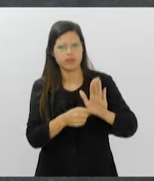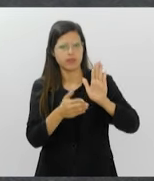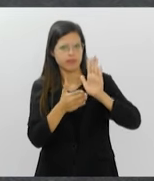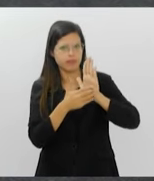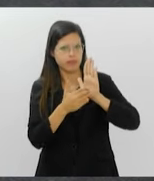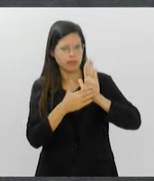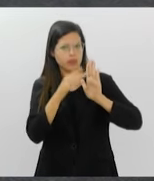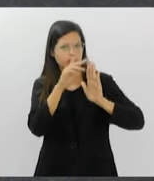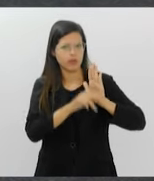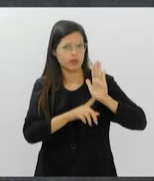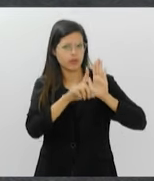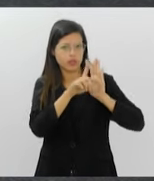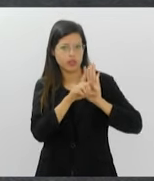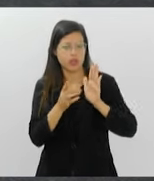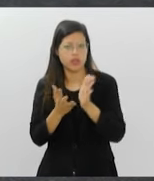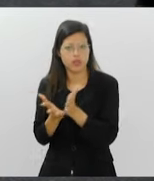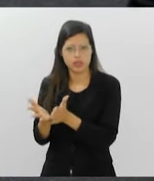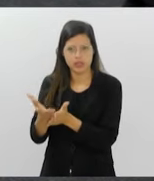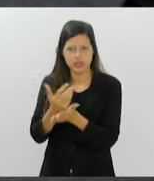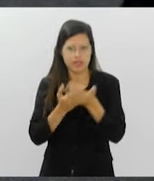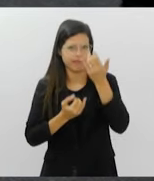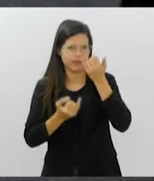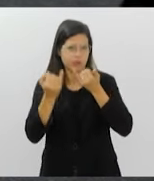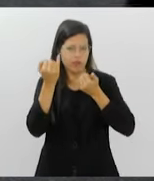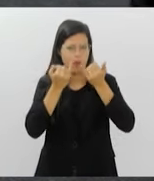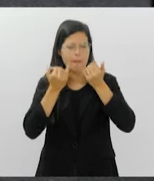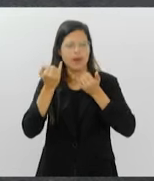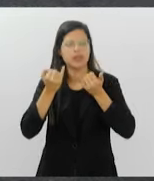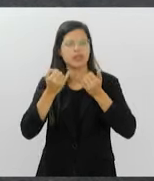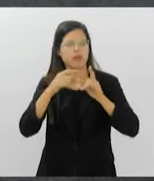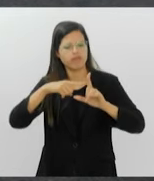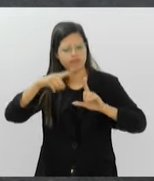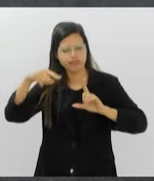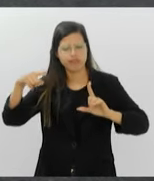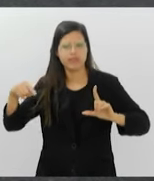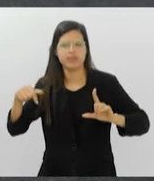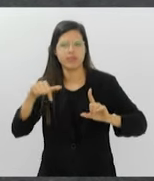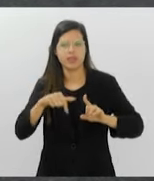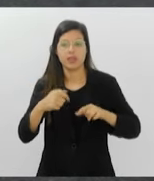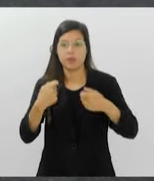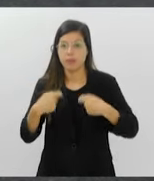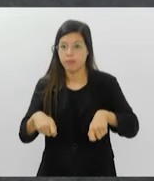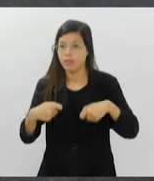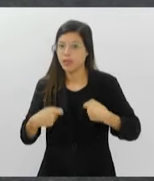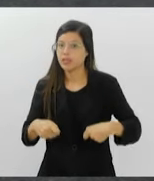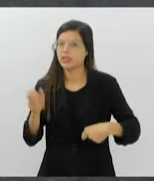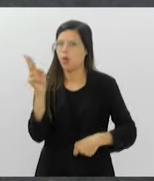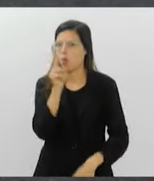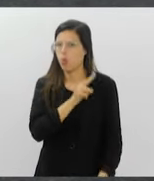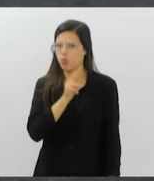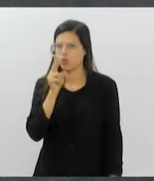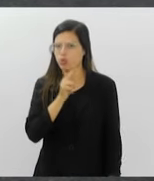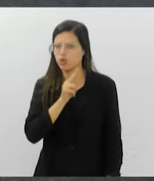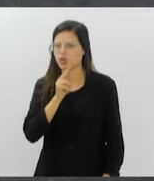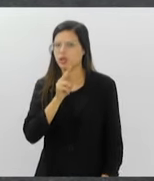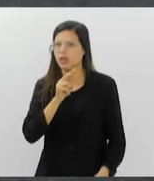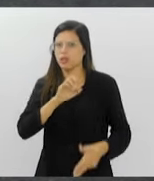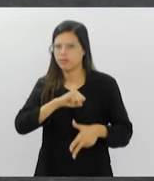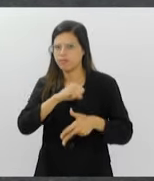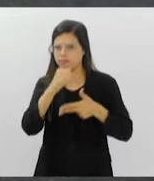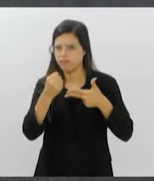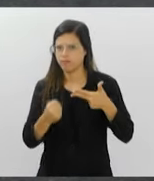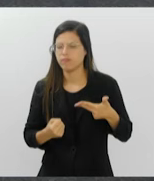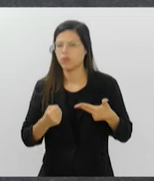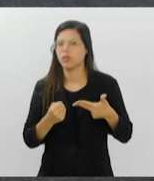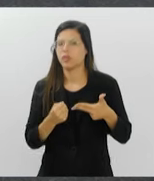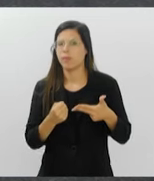a partir desses dados alarmantes e da necessidade imperiosa que o poder público